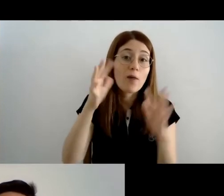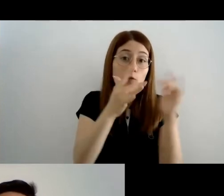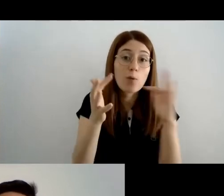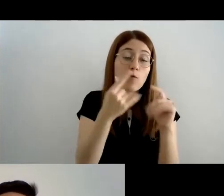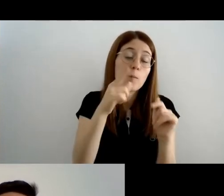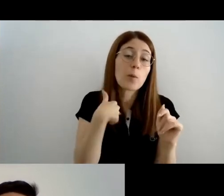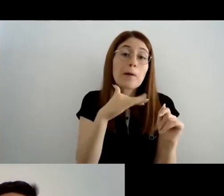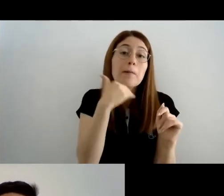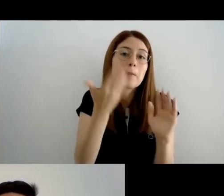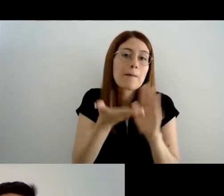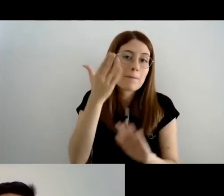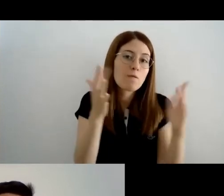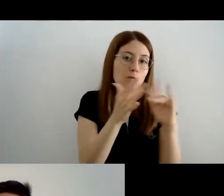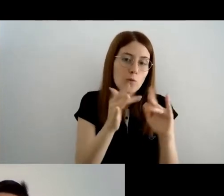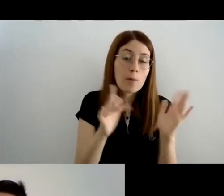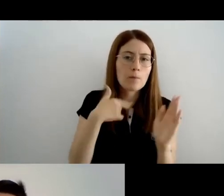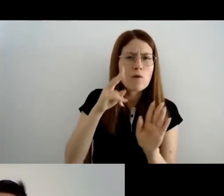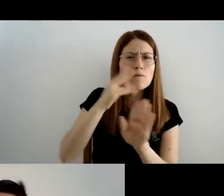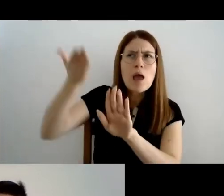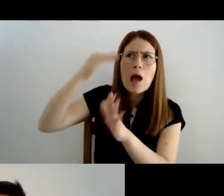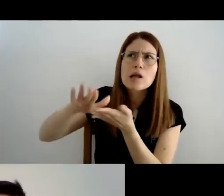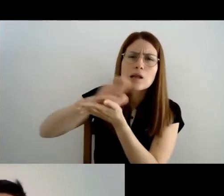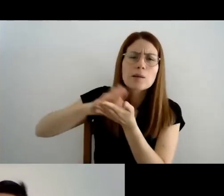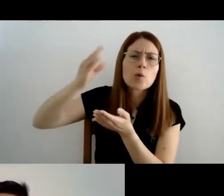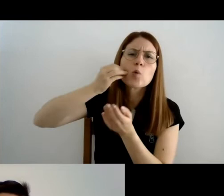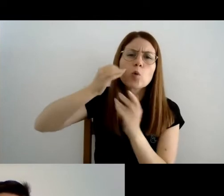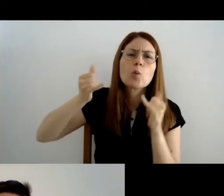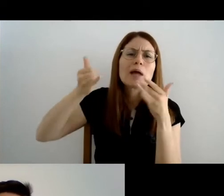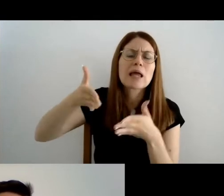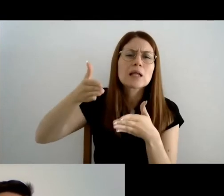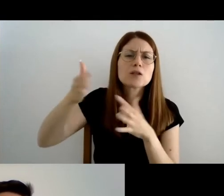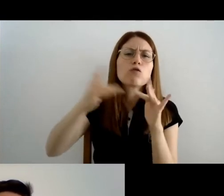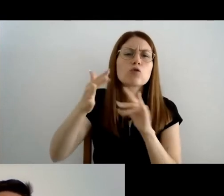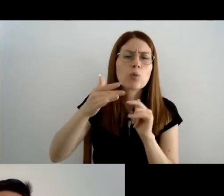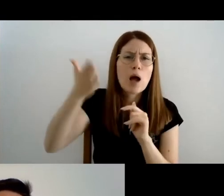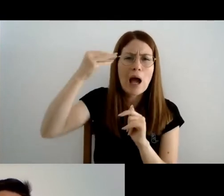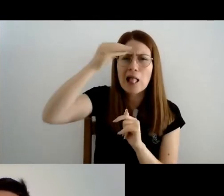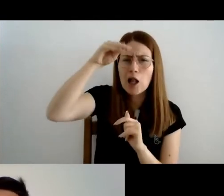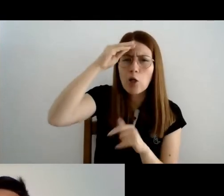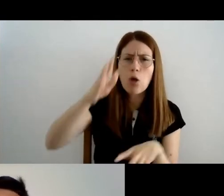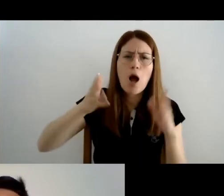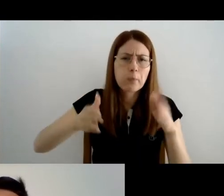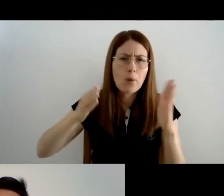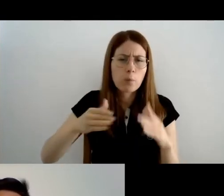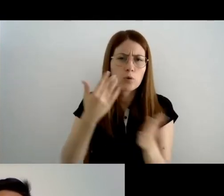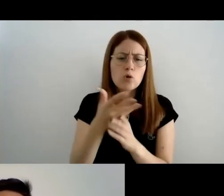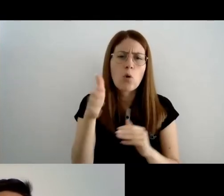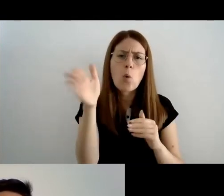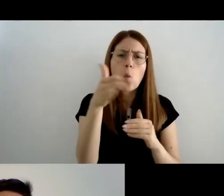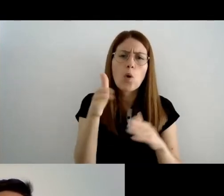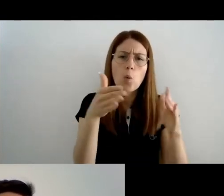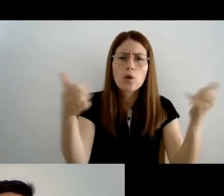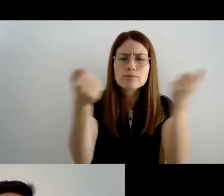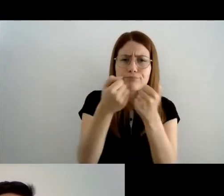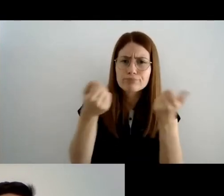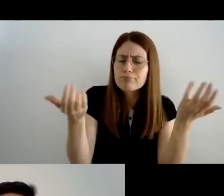víamos que no início, quando a modalidade apareceu, praticamente o treinador não era necessário, porque não havia substituições, jogavam aqueles 11, se alguém se lesionasse, continuavam a jogar